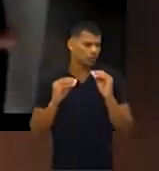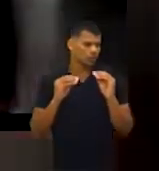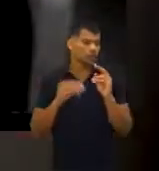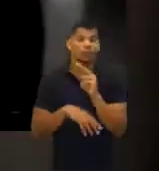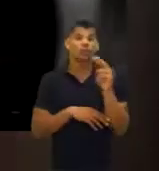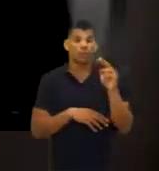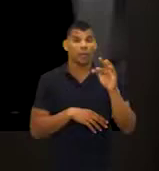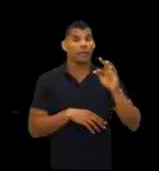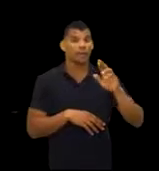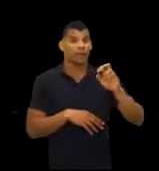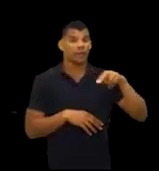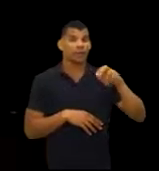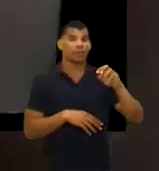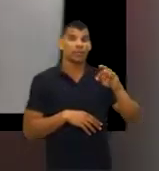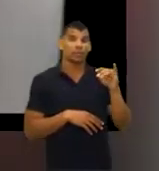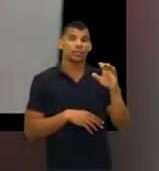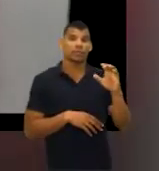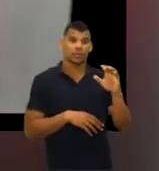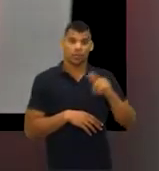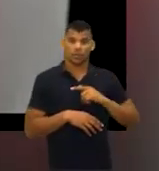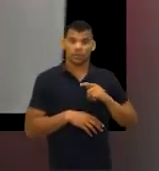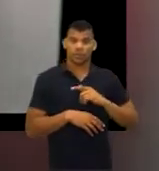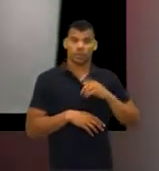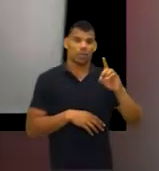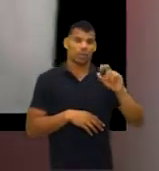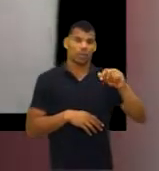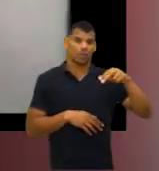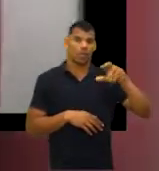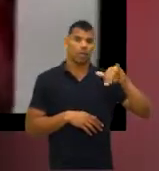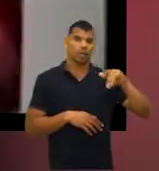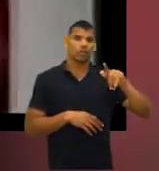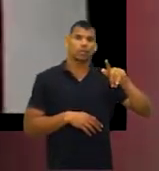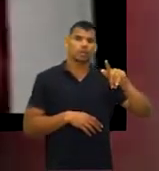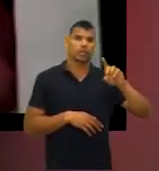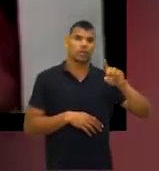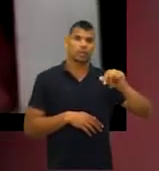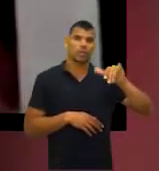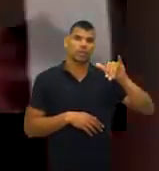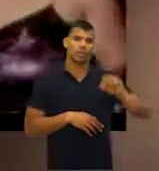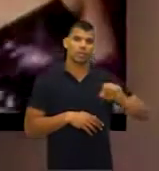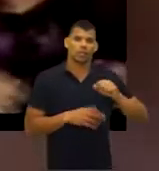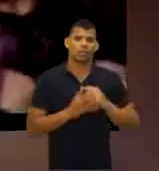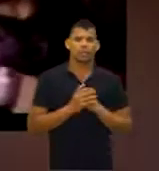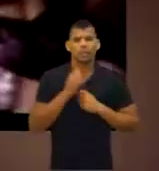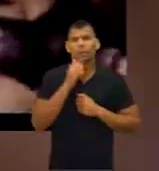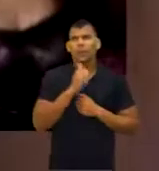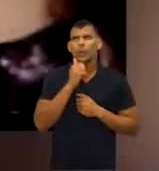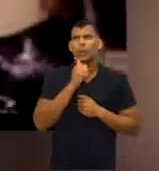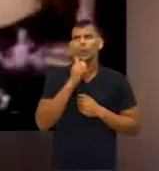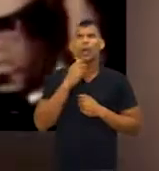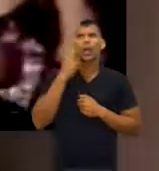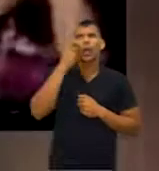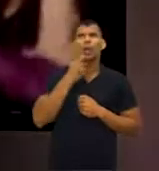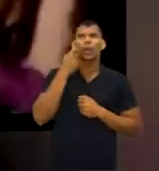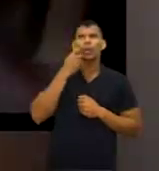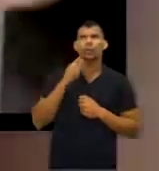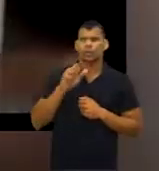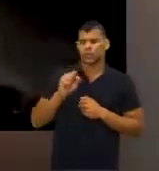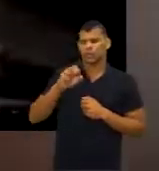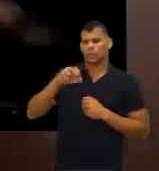Days. O Frenetic Dancing Days era a boate e o Dancing Days era a novela, com a Sônia Braga e grandes